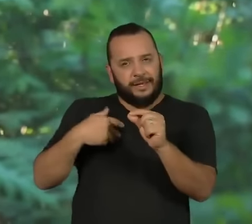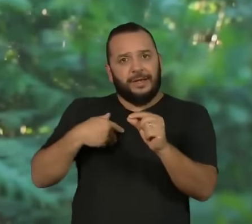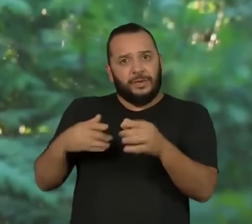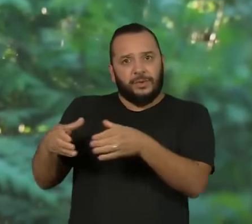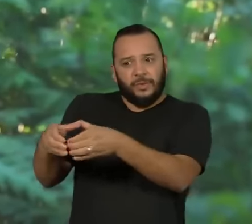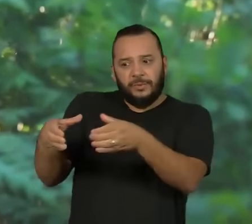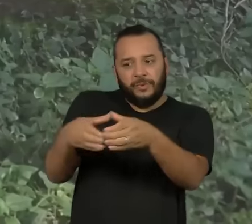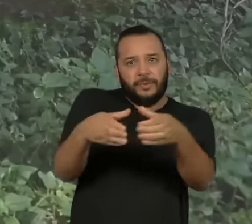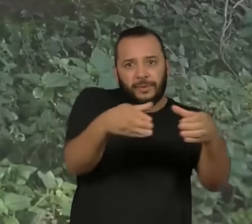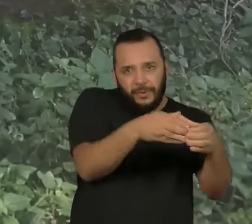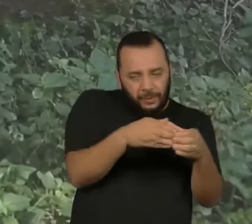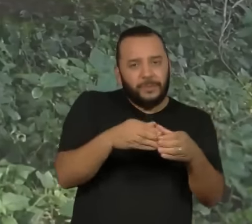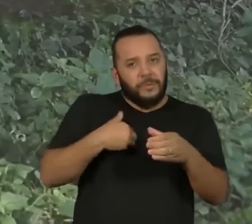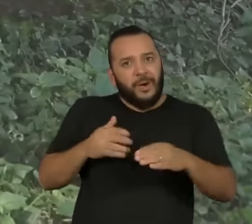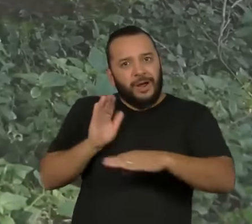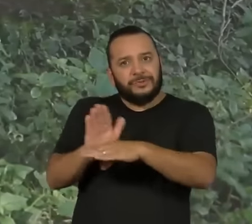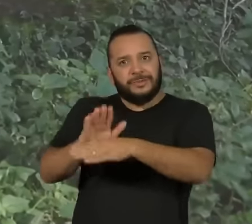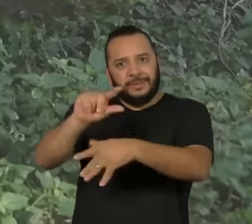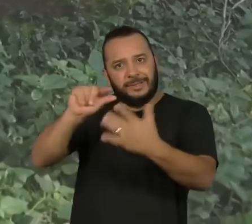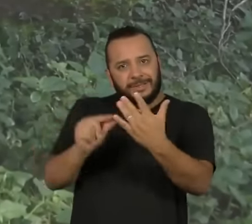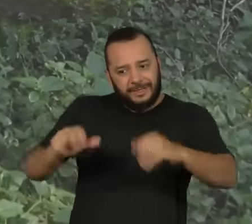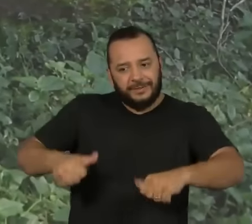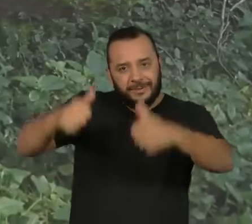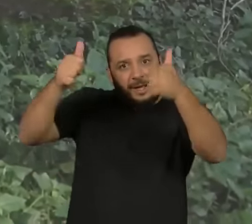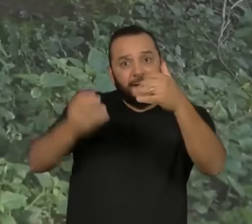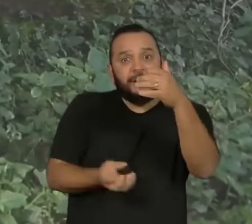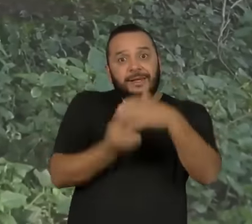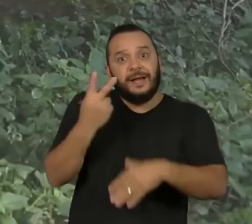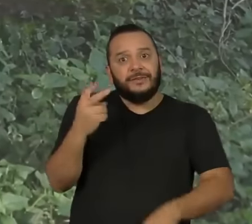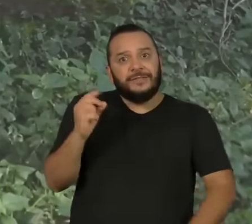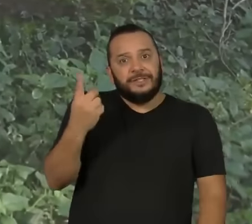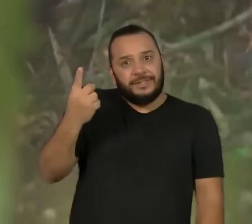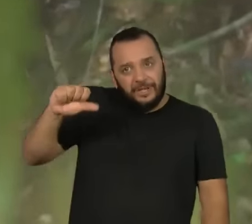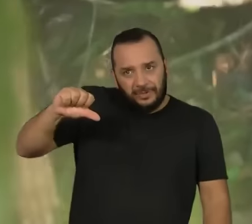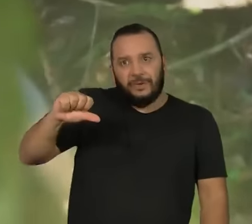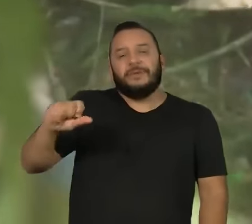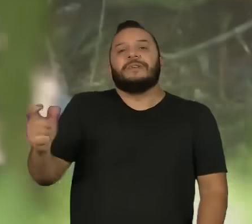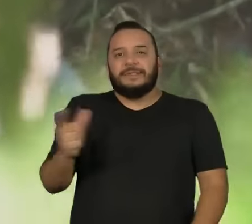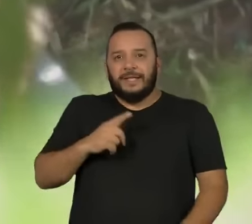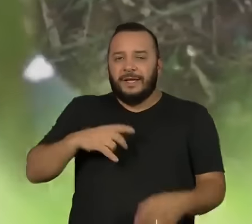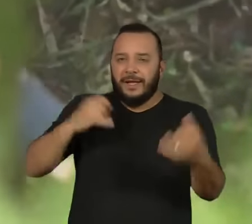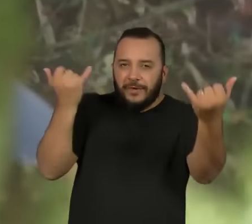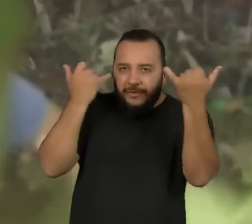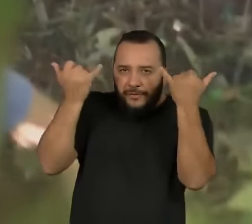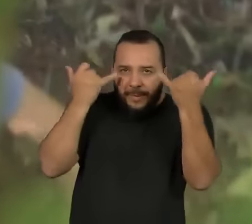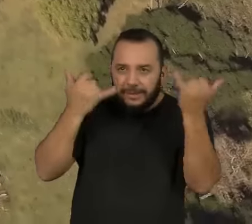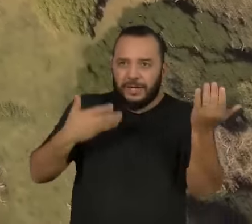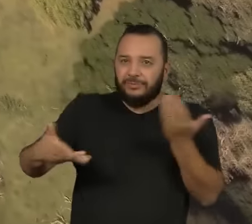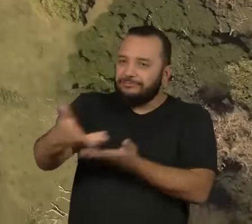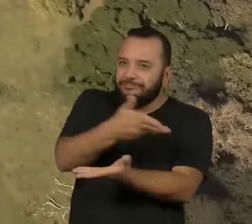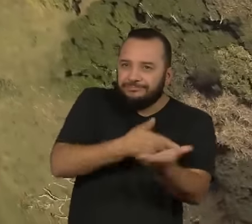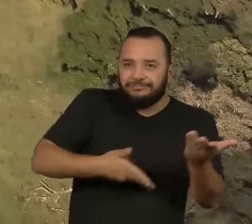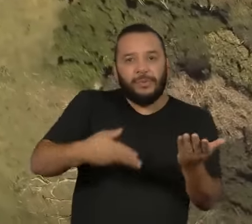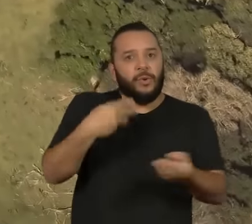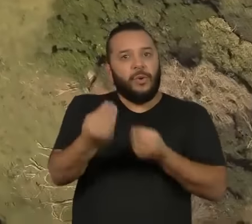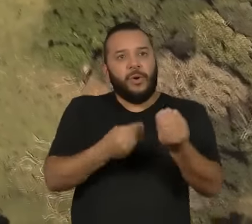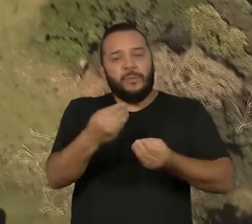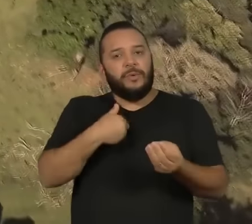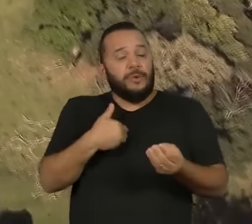Atlântica, criada em 2019, para promover o intercâmbio de informações sobre os projetos